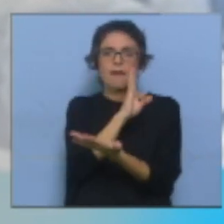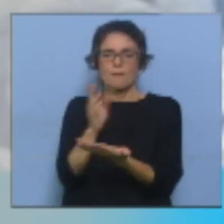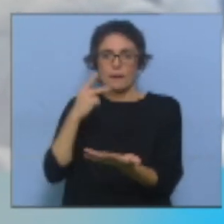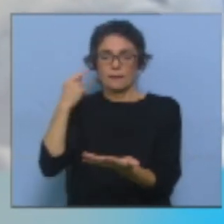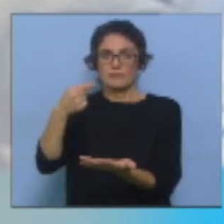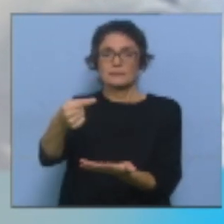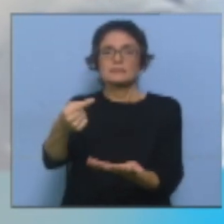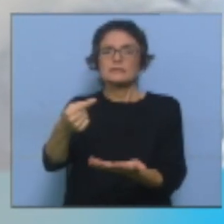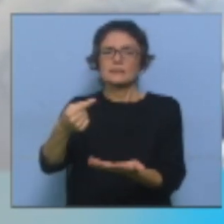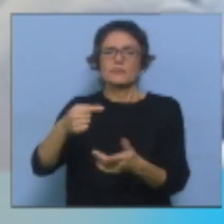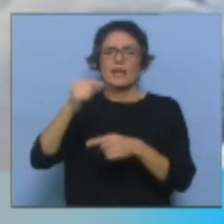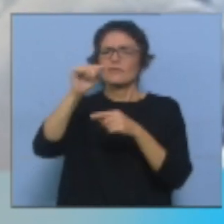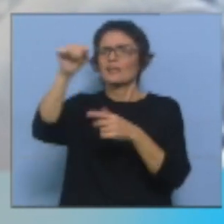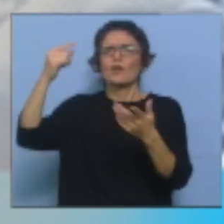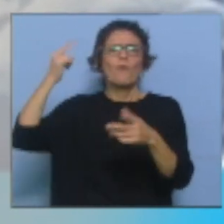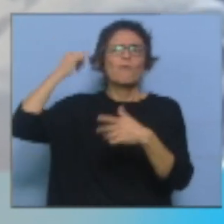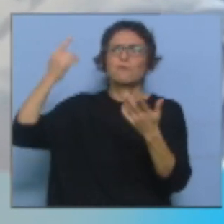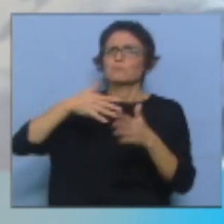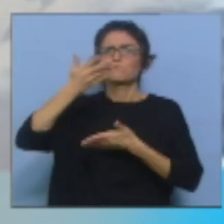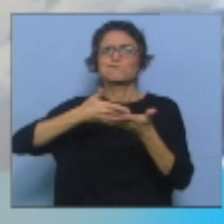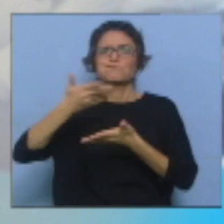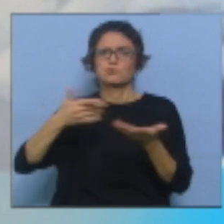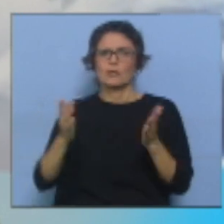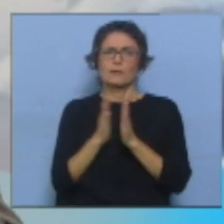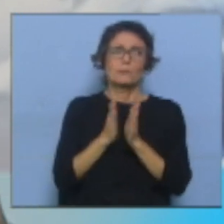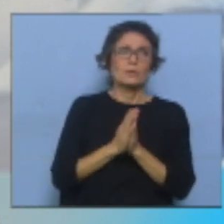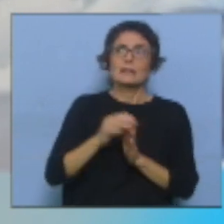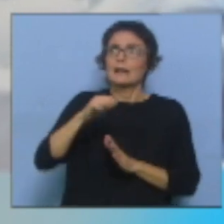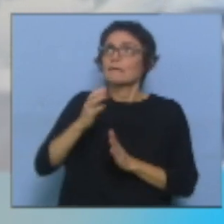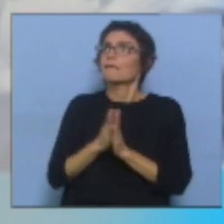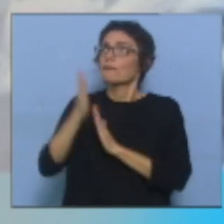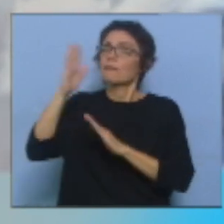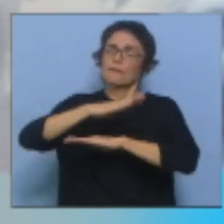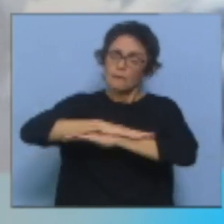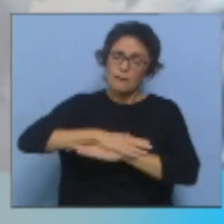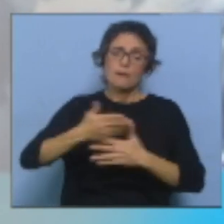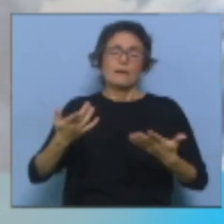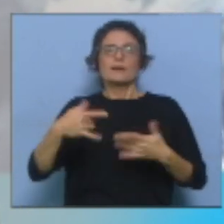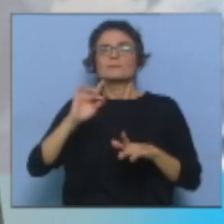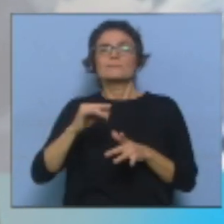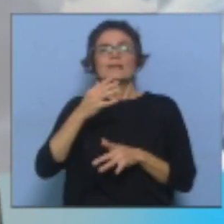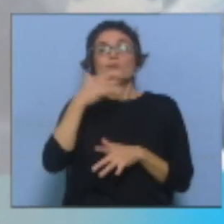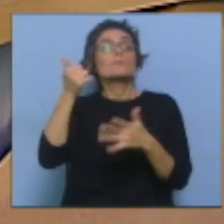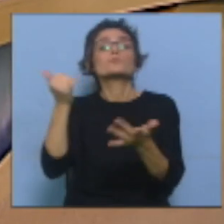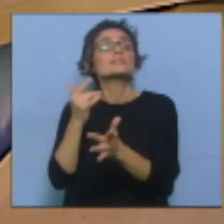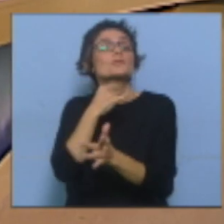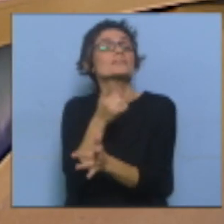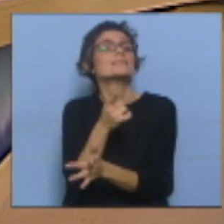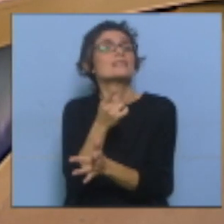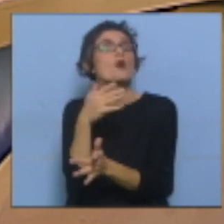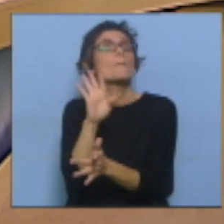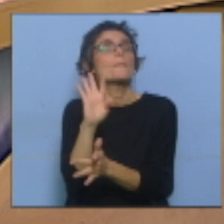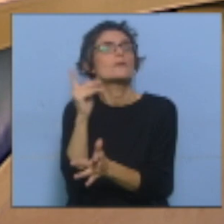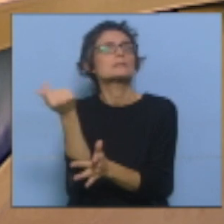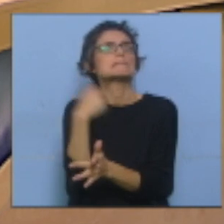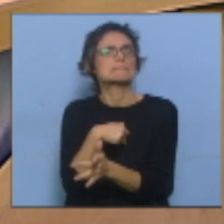muitas reflexões e muitas homilias sobre dizermos o sim a Deus, é os tudo muito filhos não bonito, são é tudo muito nossos, poético, isso é tudo muito bonito. Quando Vocês toca à experimentaram tudo nossa